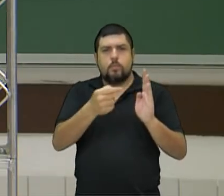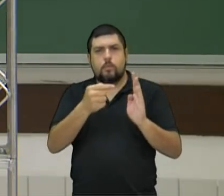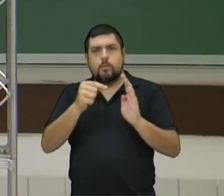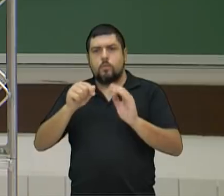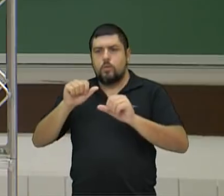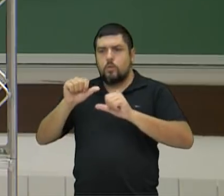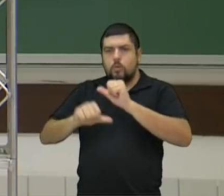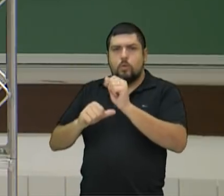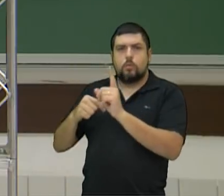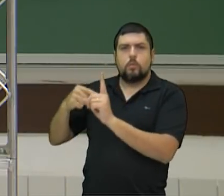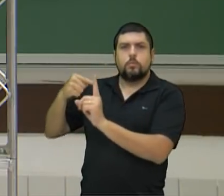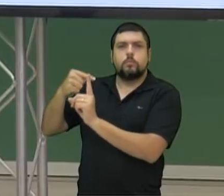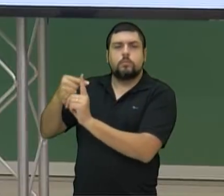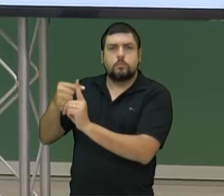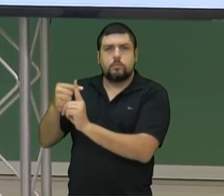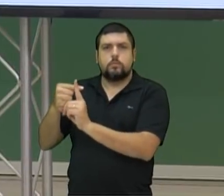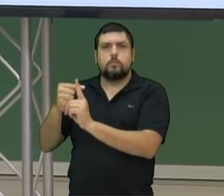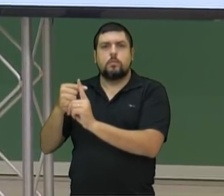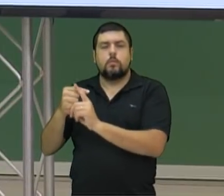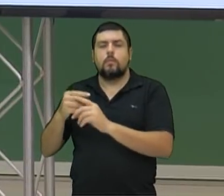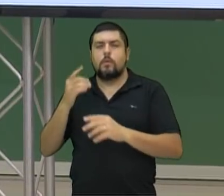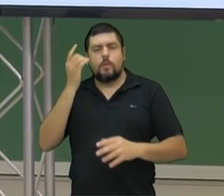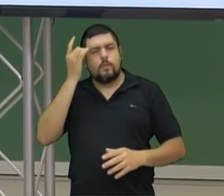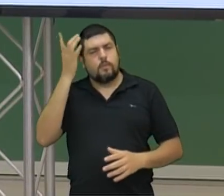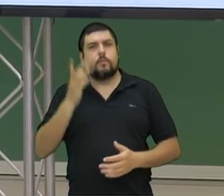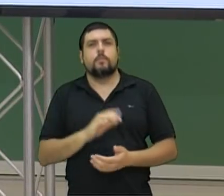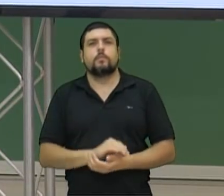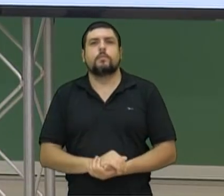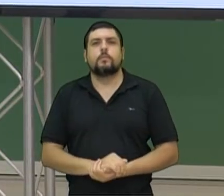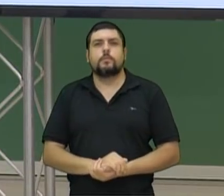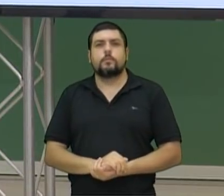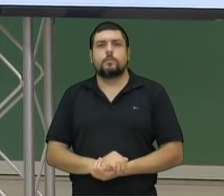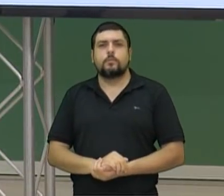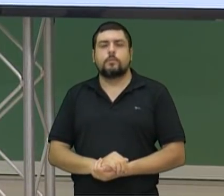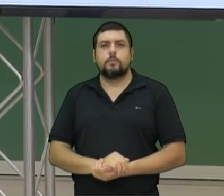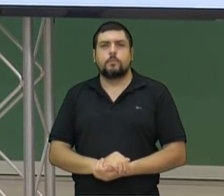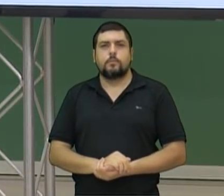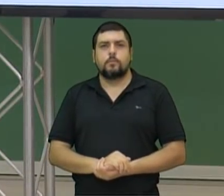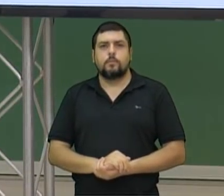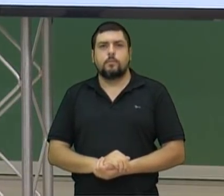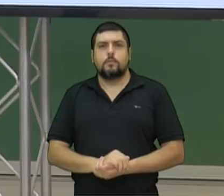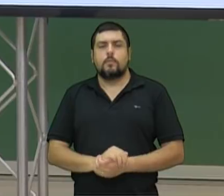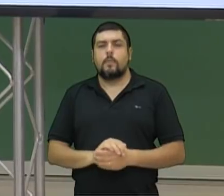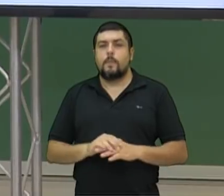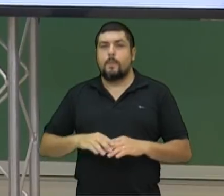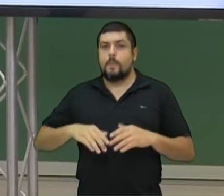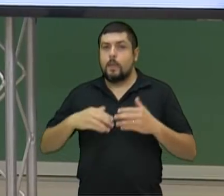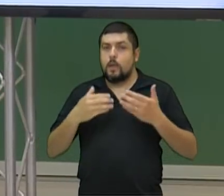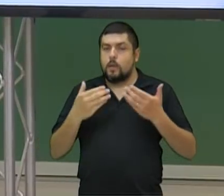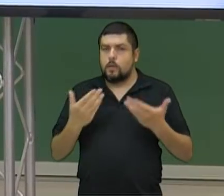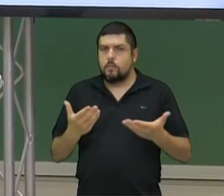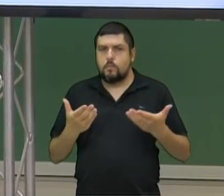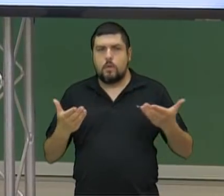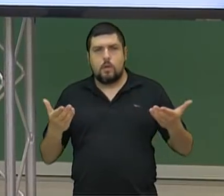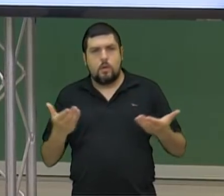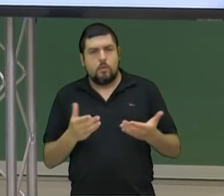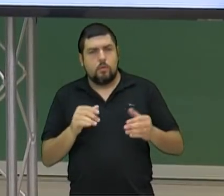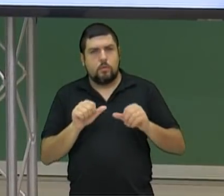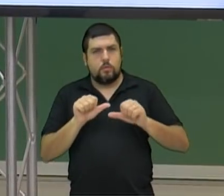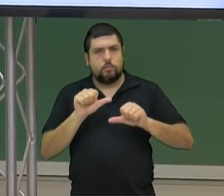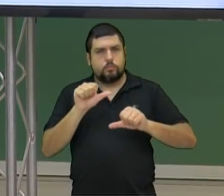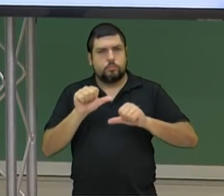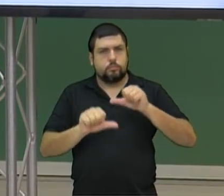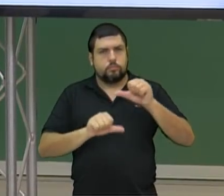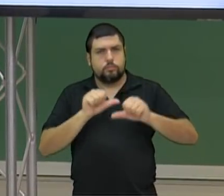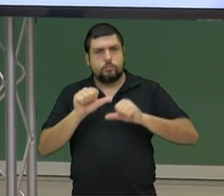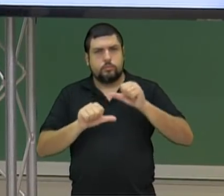Então, eu posso aplicar a definição facilmente. Agora, o que a gente tem que fazer é o quê? Nós vamos mudar a condição aqui,